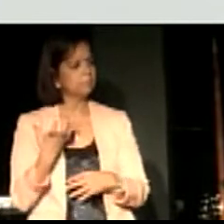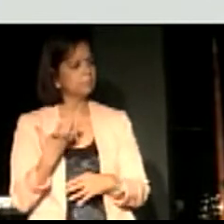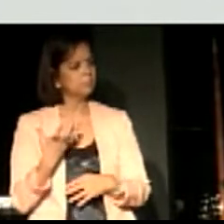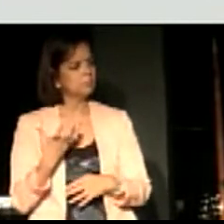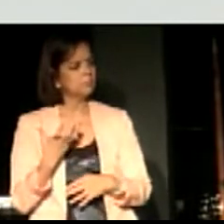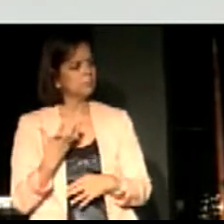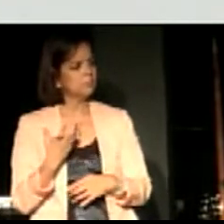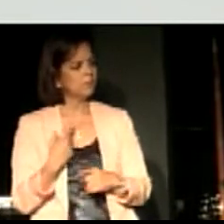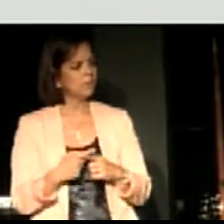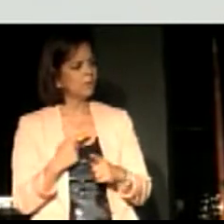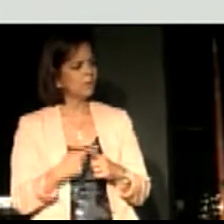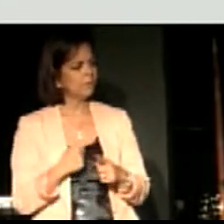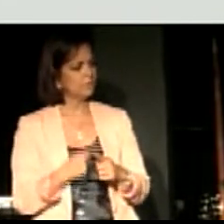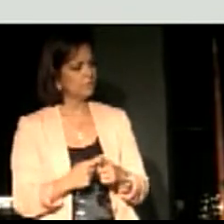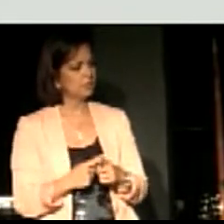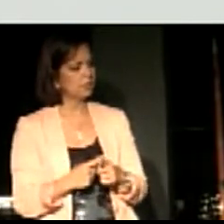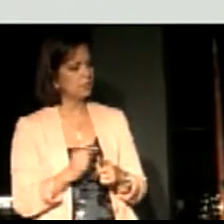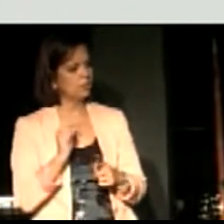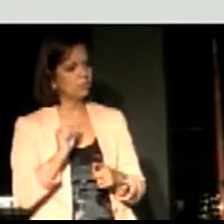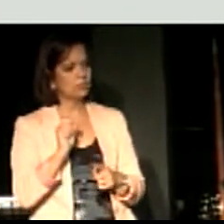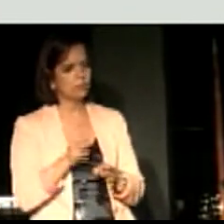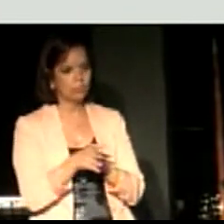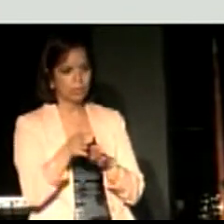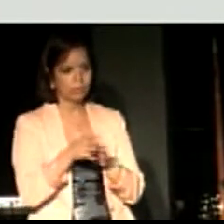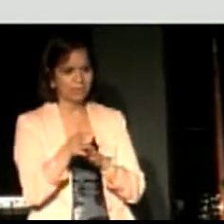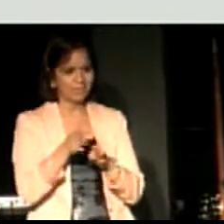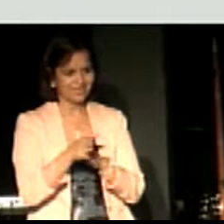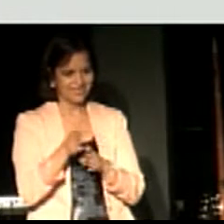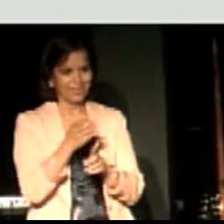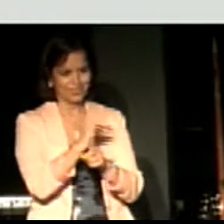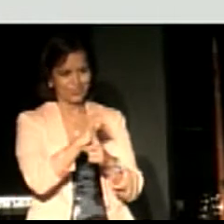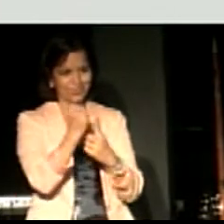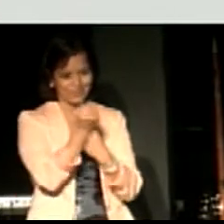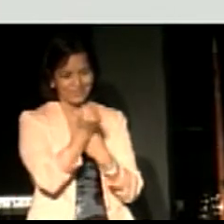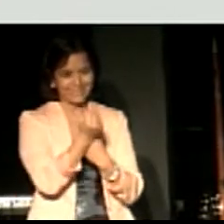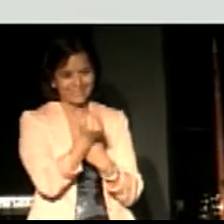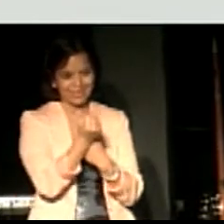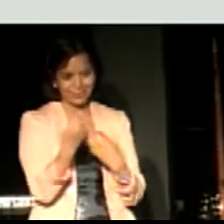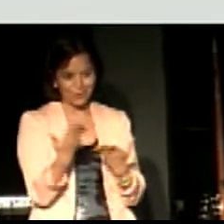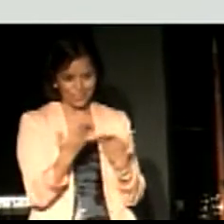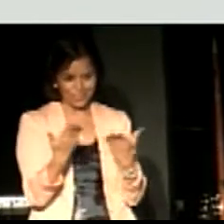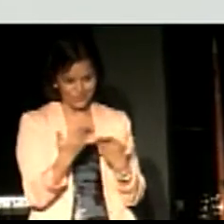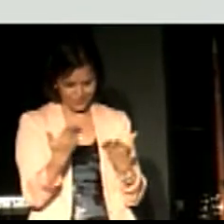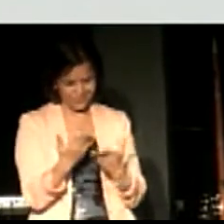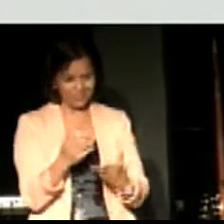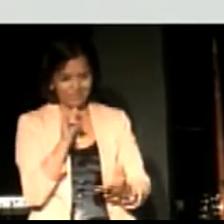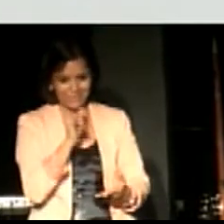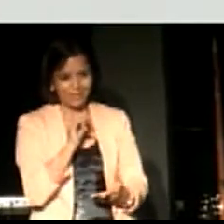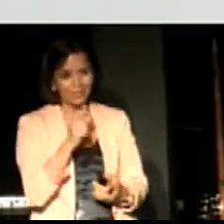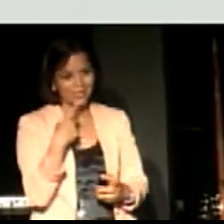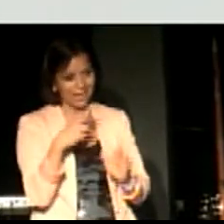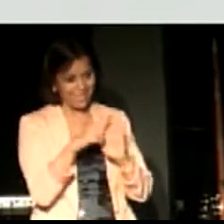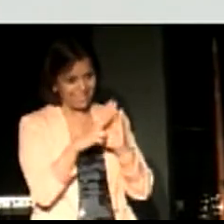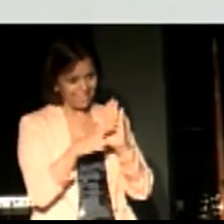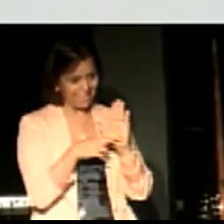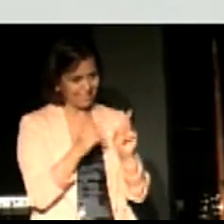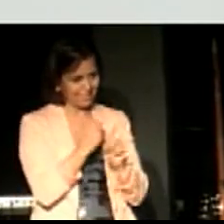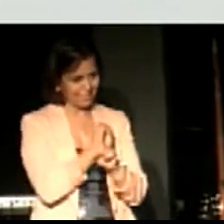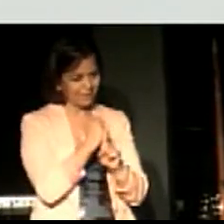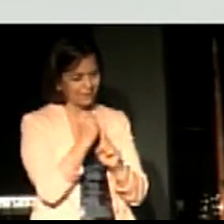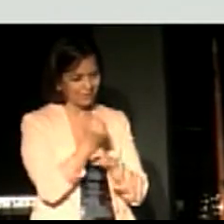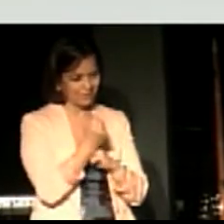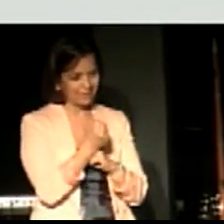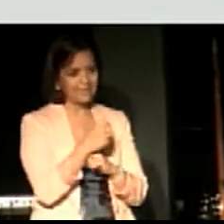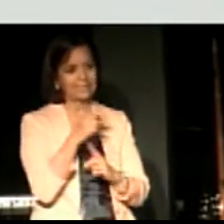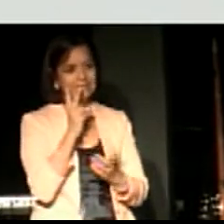Porque qual é a recomendação da nossa sociedade? E muitas vezes nós erramos e até orientamos mal os